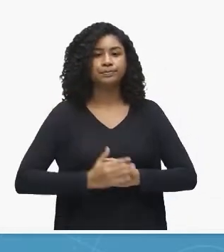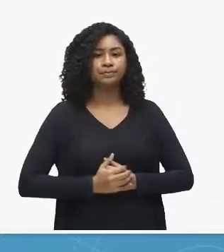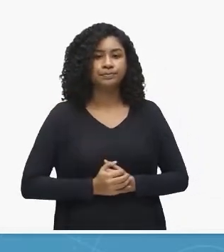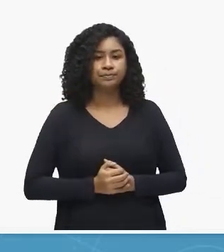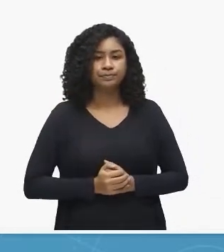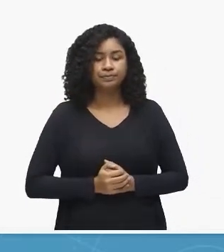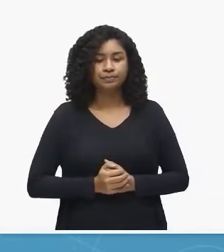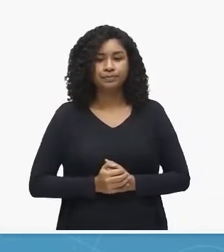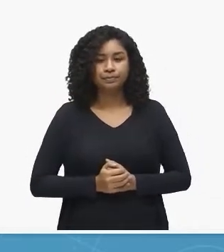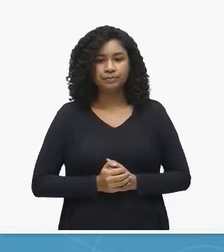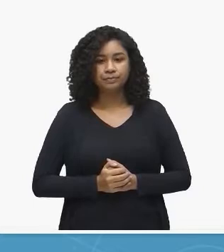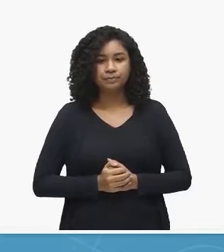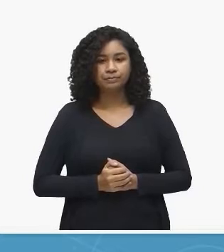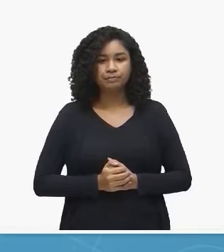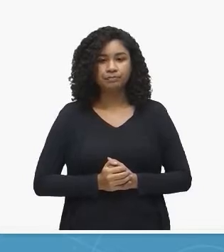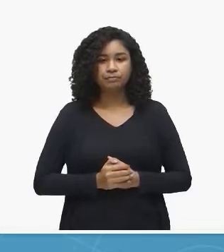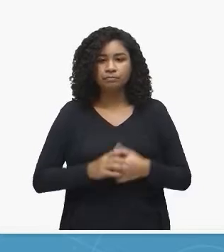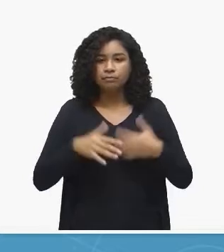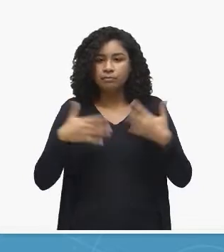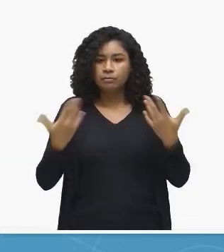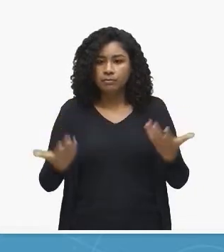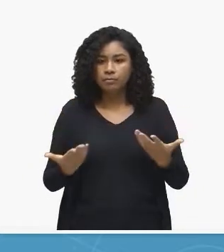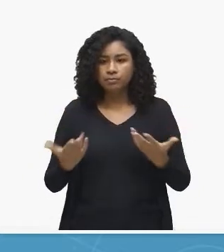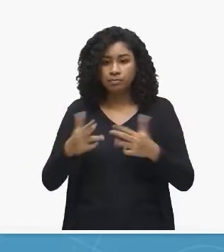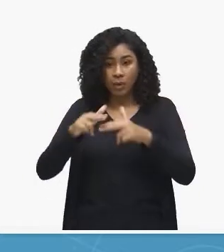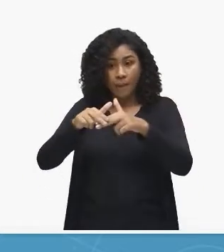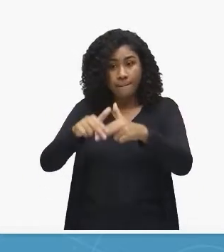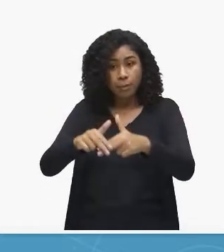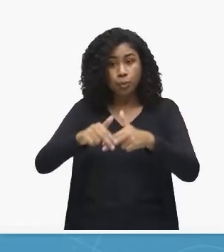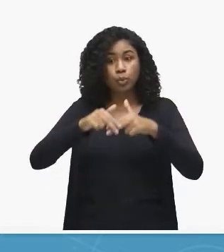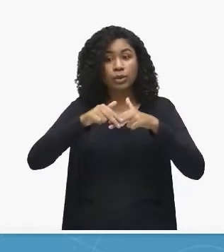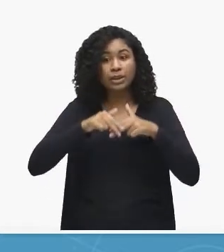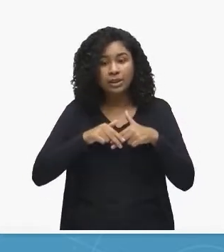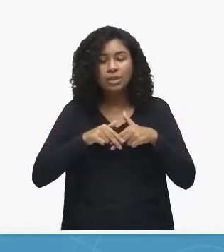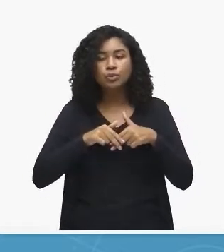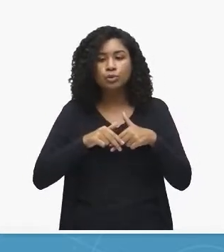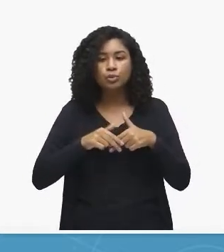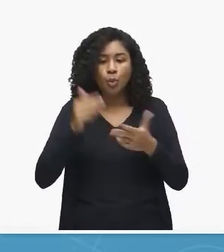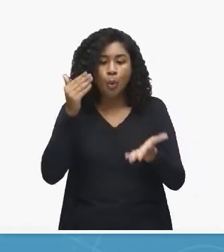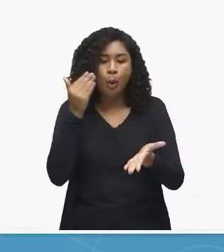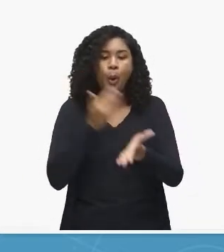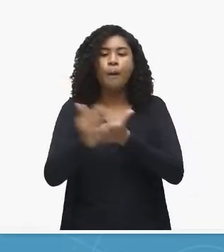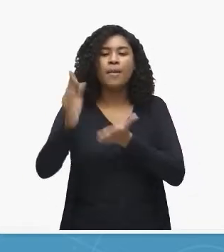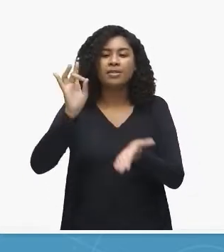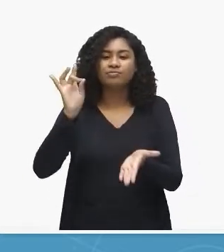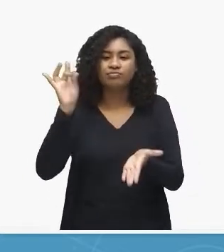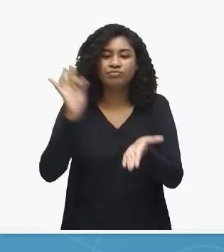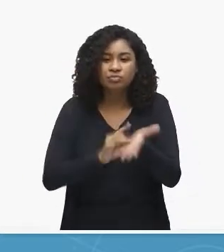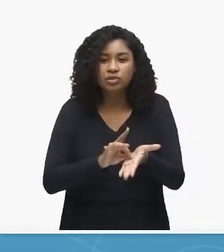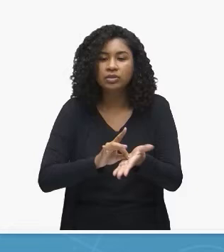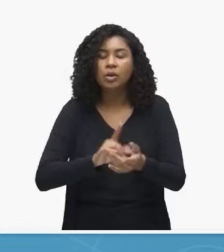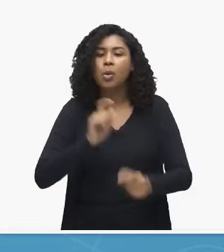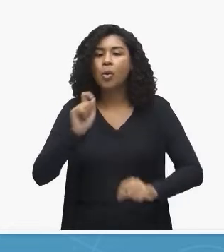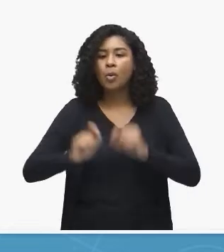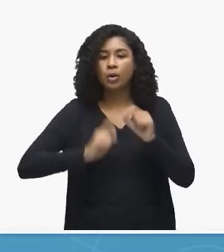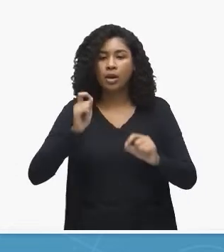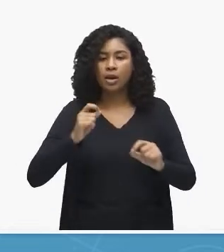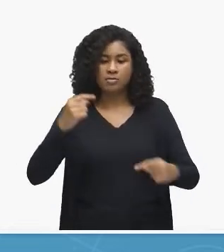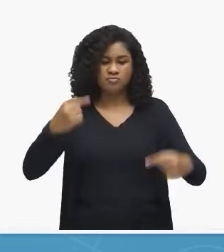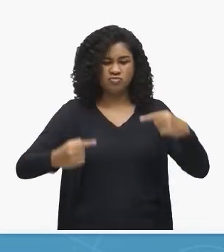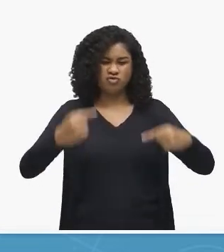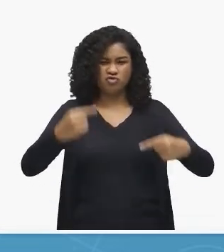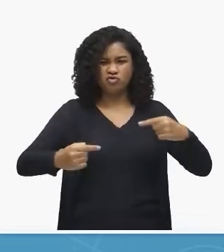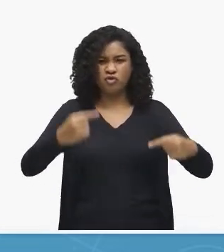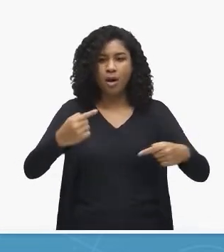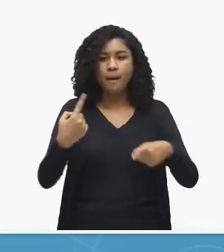Bósnia, esse motivo aí, né, vai gerar o conflito. Por quê? Porque o Império Austro-Húngaro exige